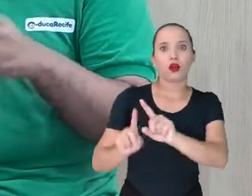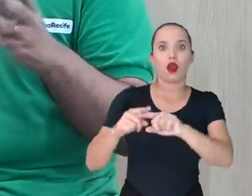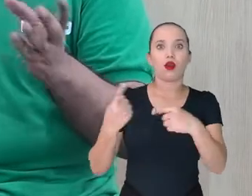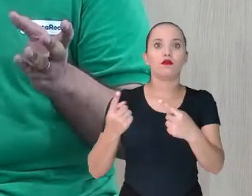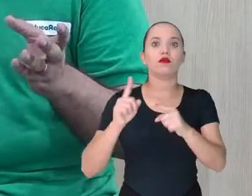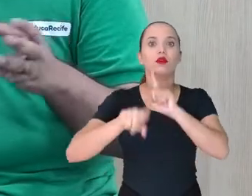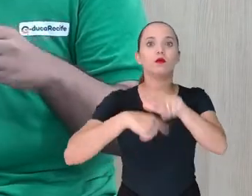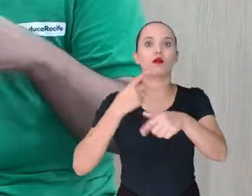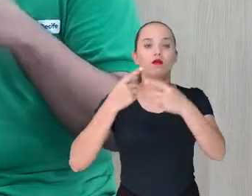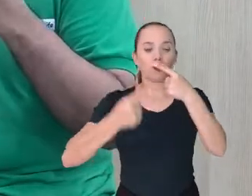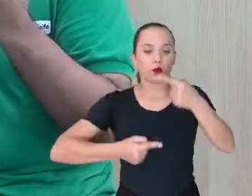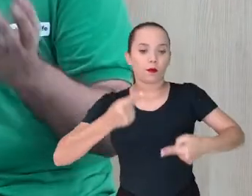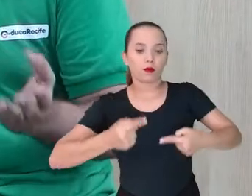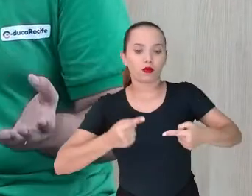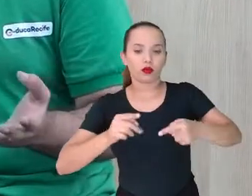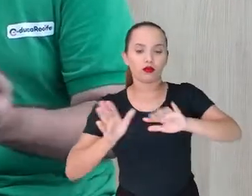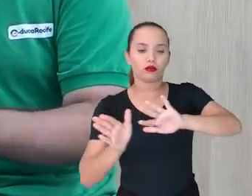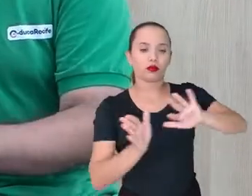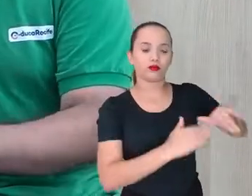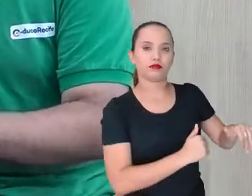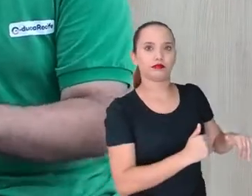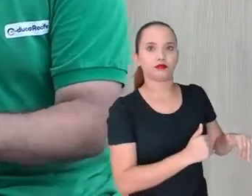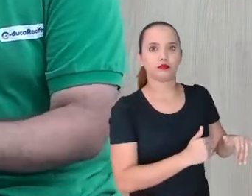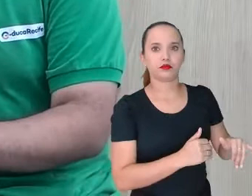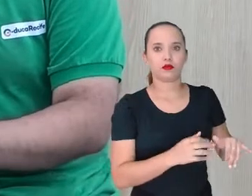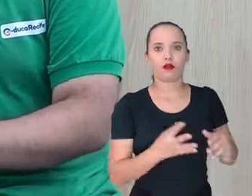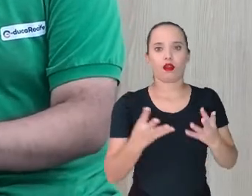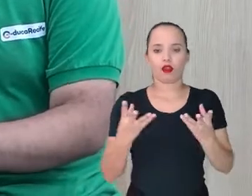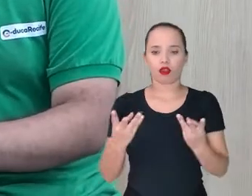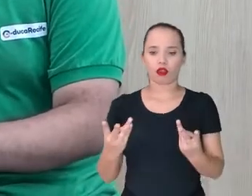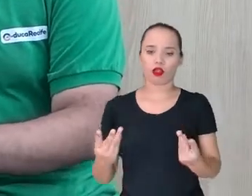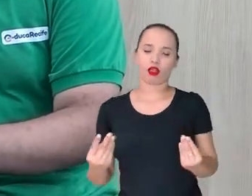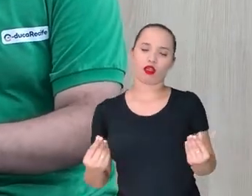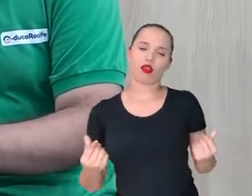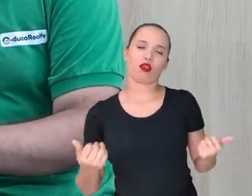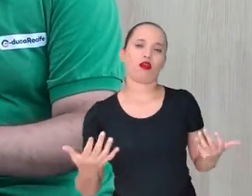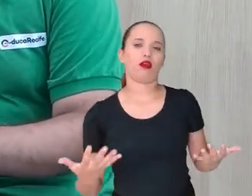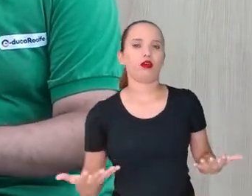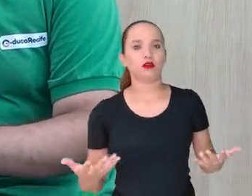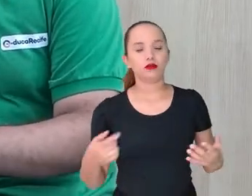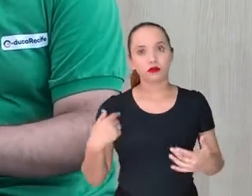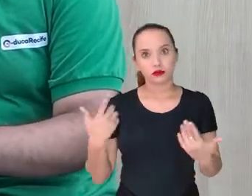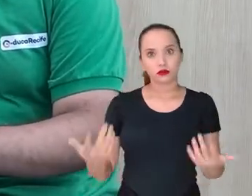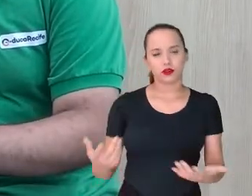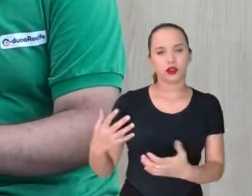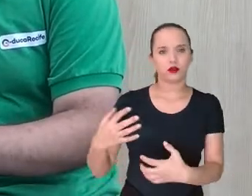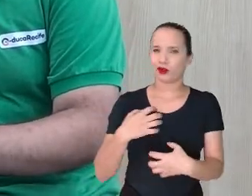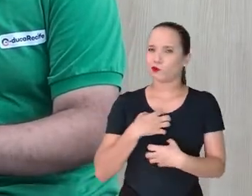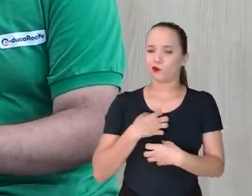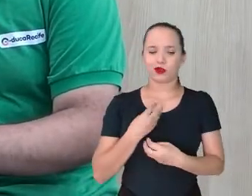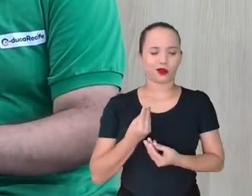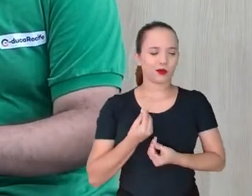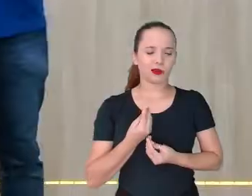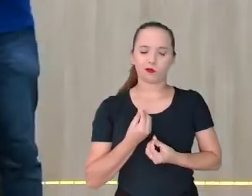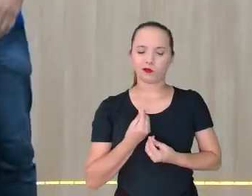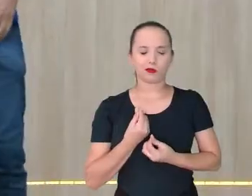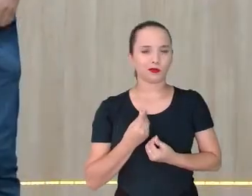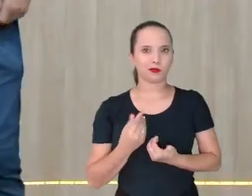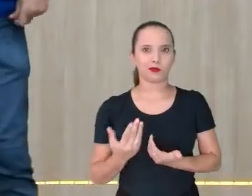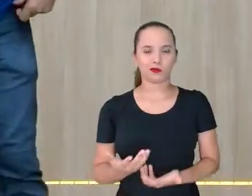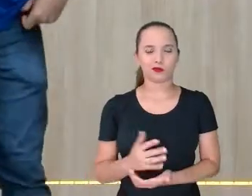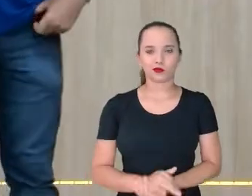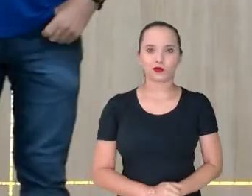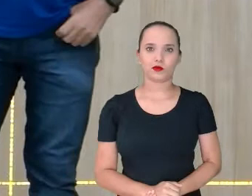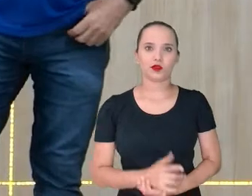tira. Aí fica complicado. Enfraquece, né? Exatamente. O sentimento não dá nenhum, não. Uma